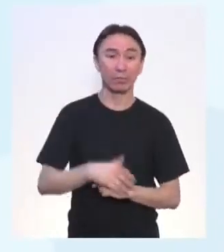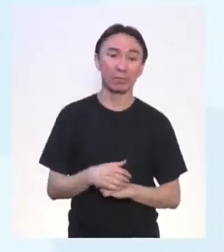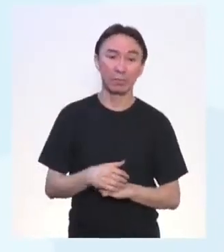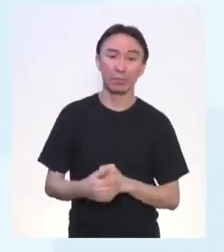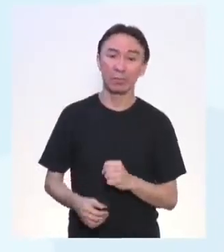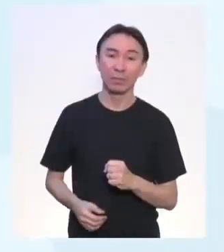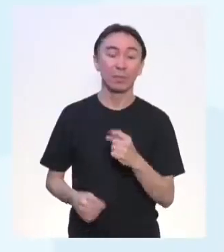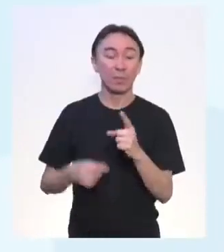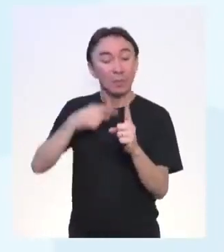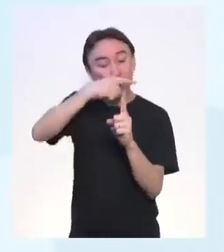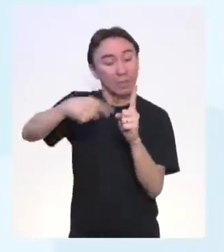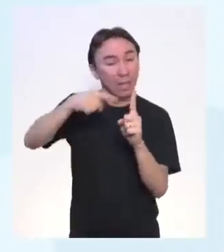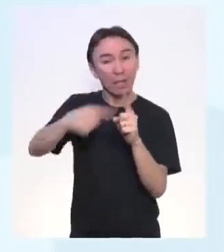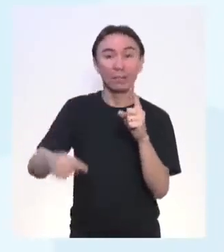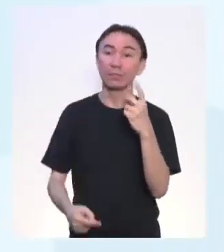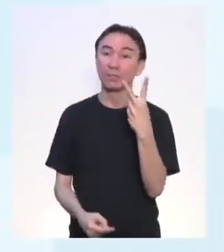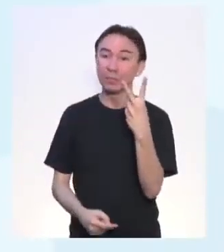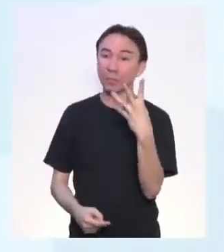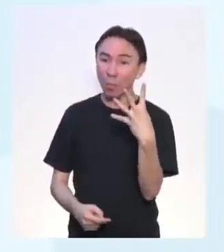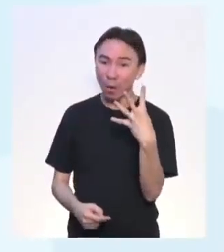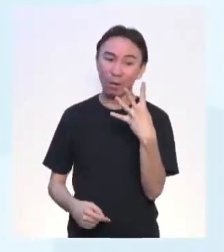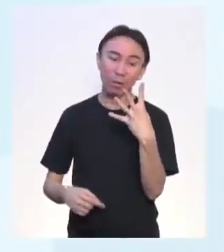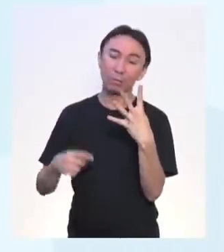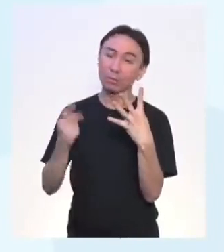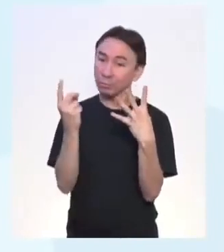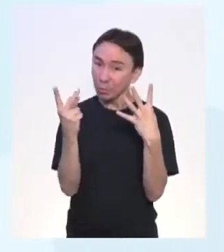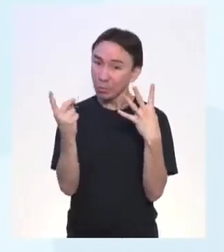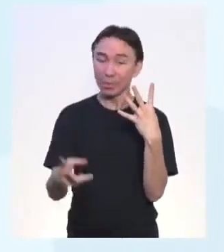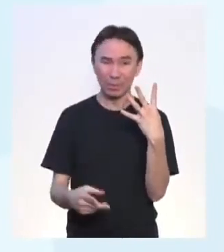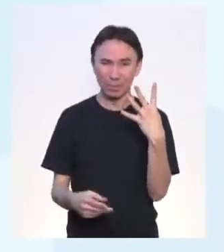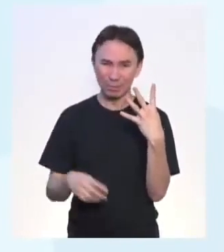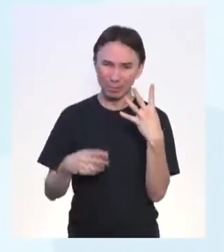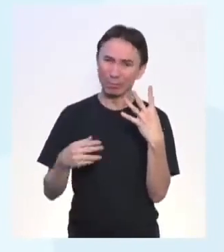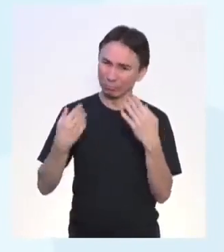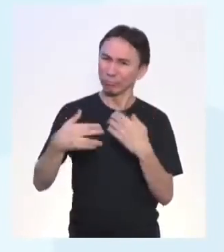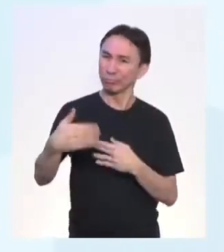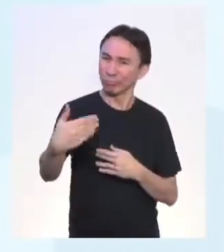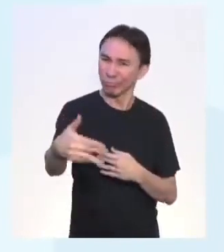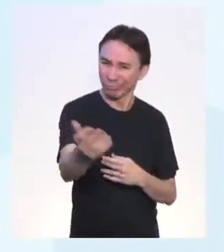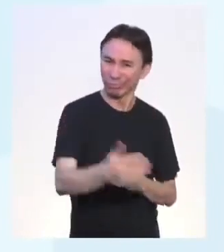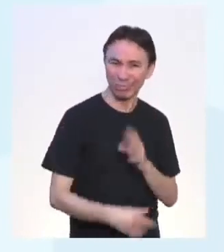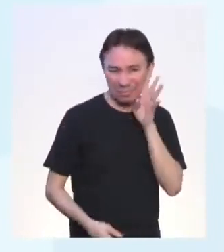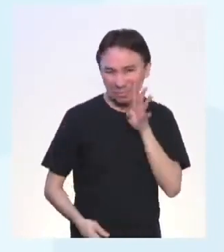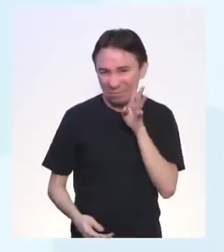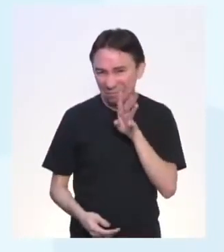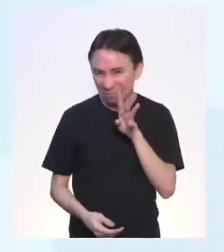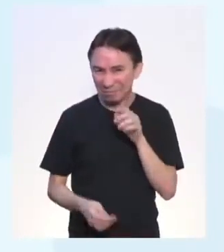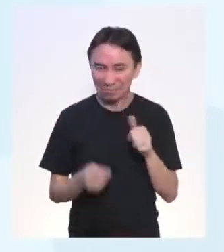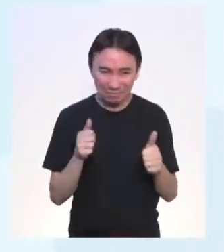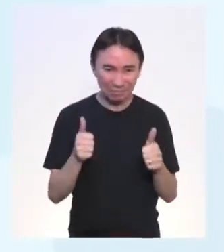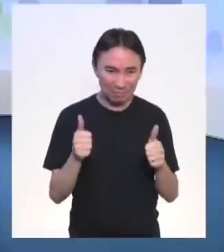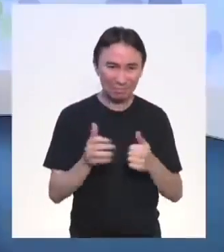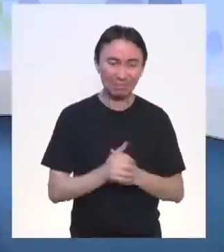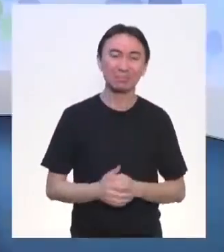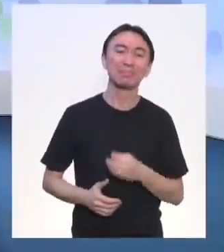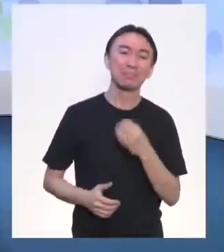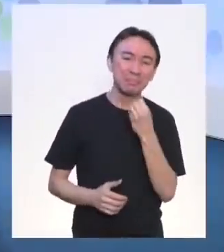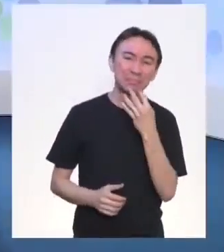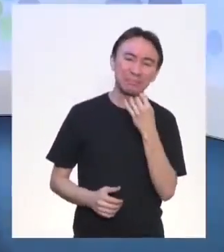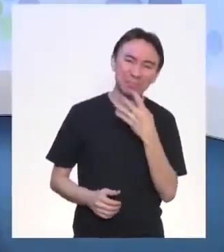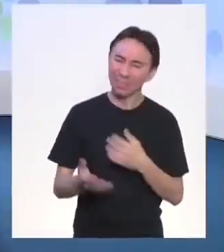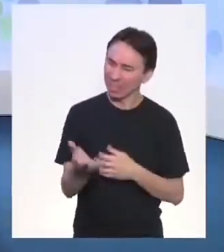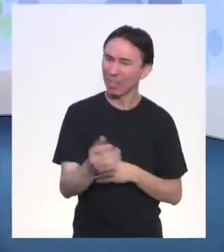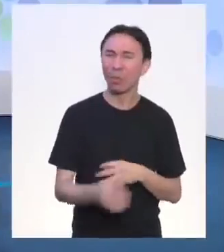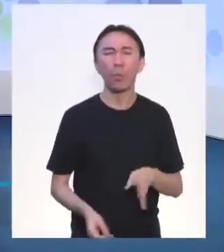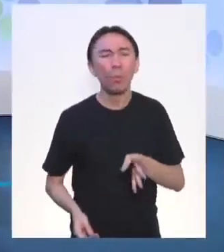de 24, 12, e aí a gente vai ter outros resultados. Legal isso, né? Legal, Viviane, bacana. É bastante